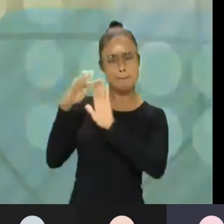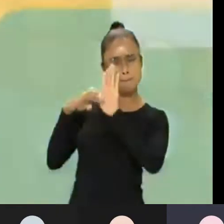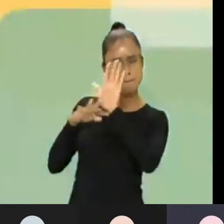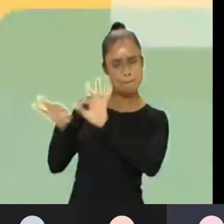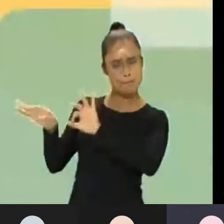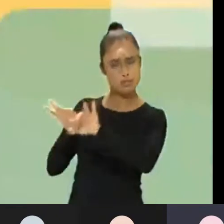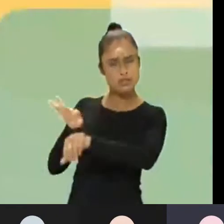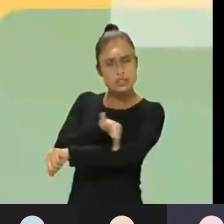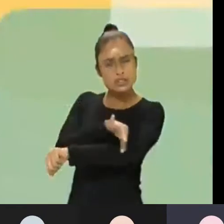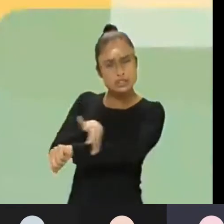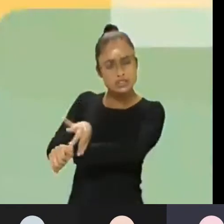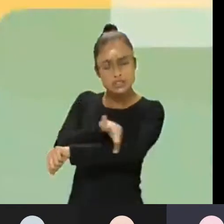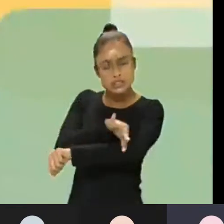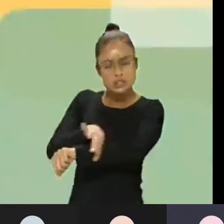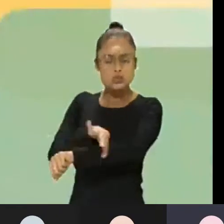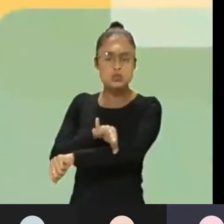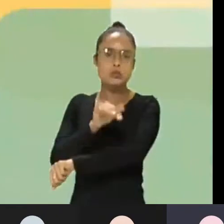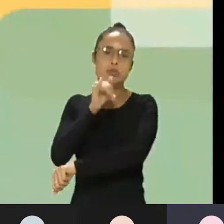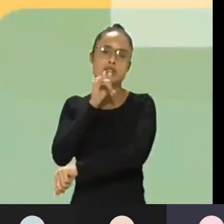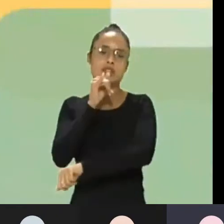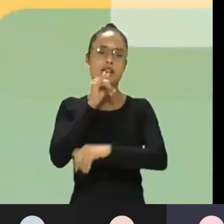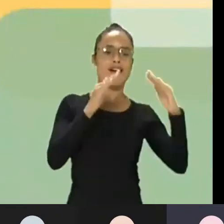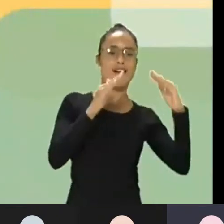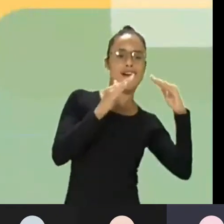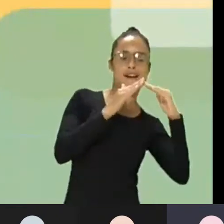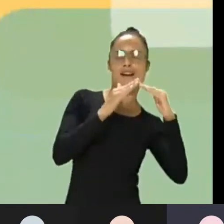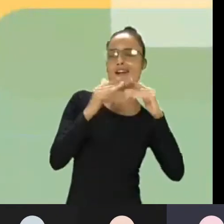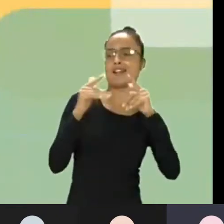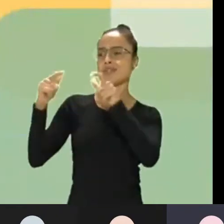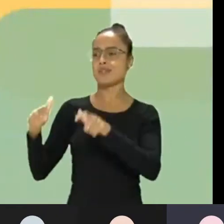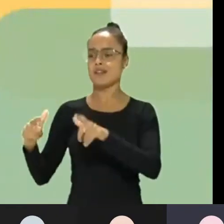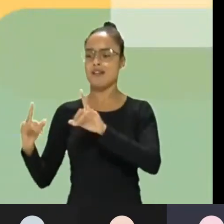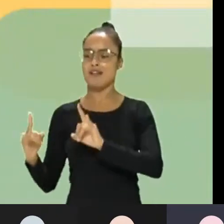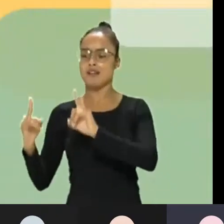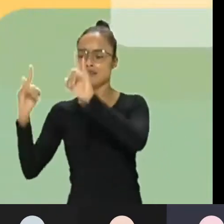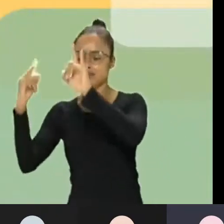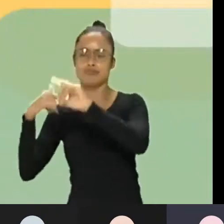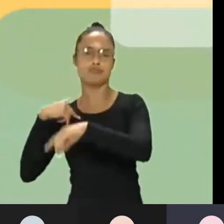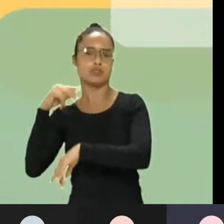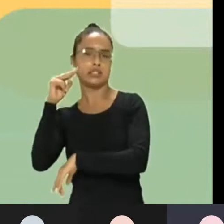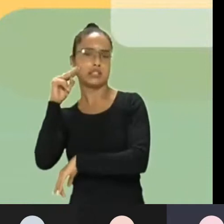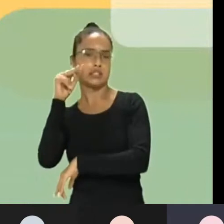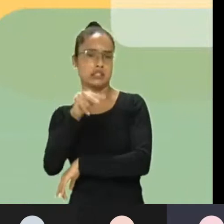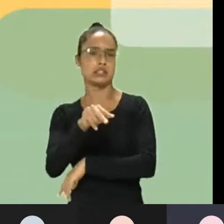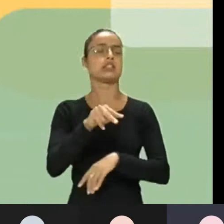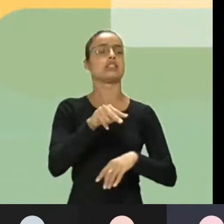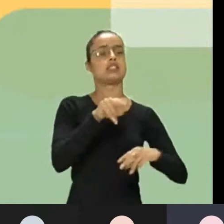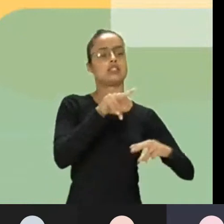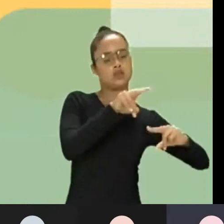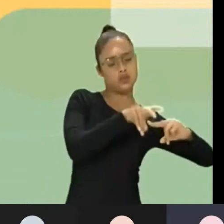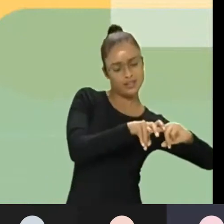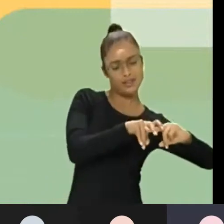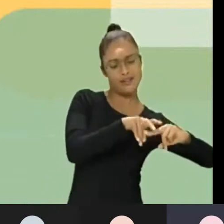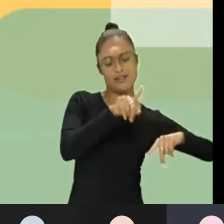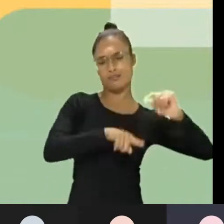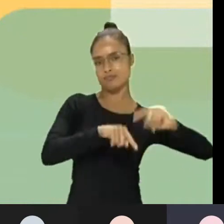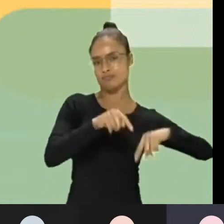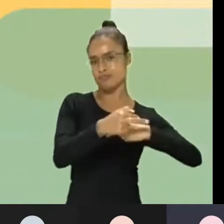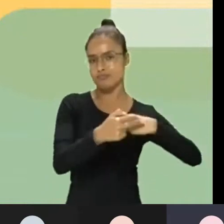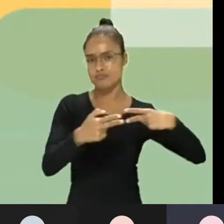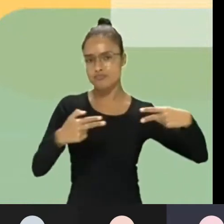slide. Então, você vai trabalhar com objetos, pode ser um mobiliário, pode ser, se você